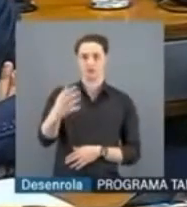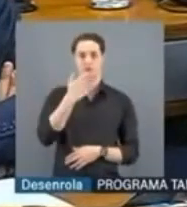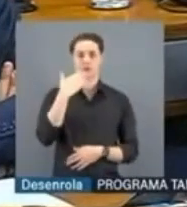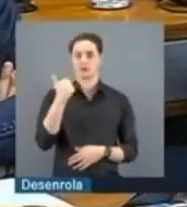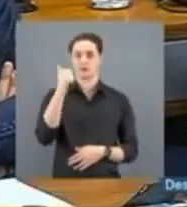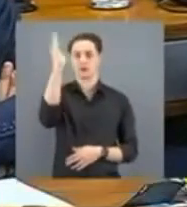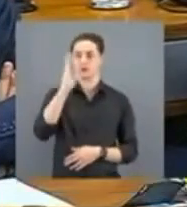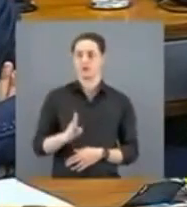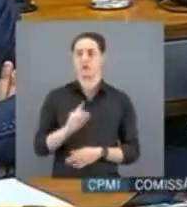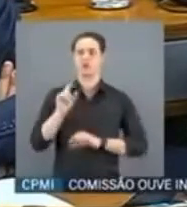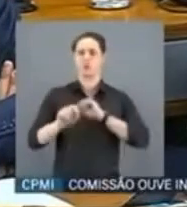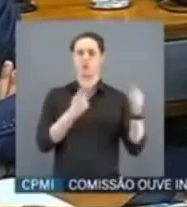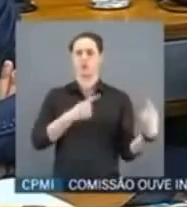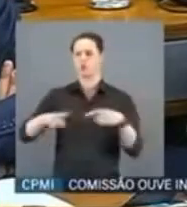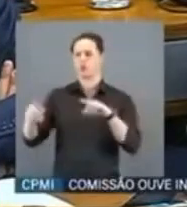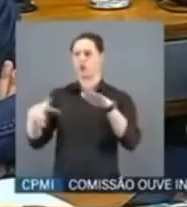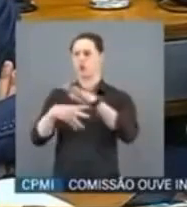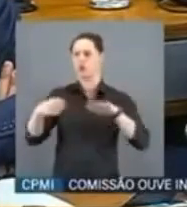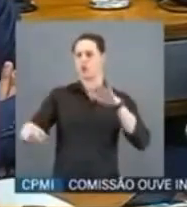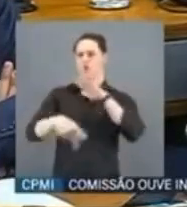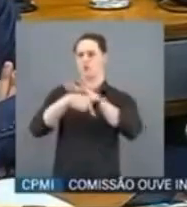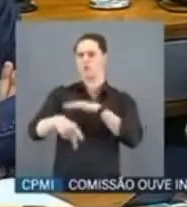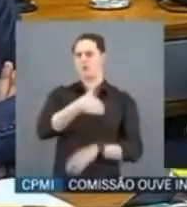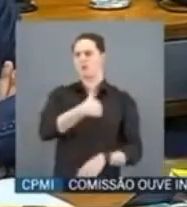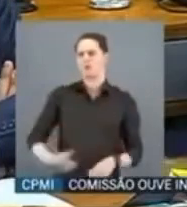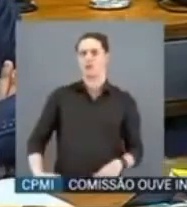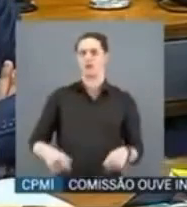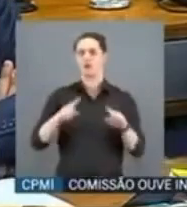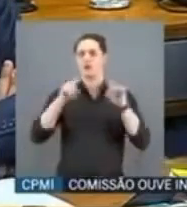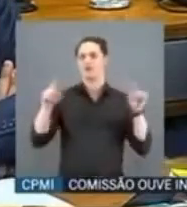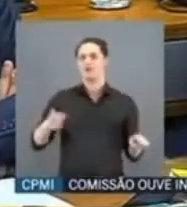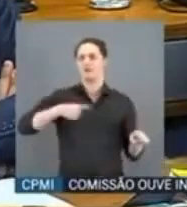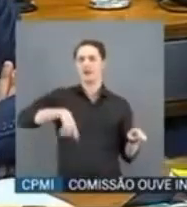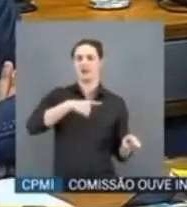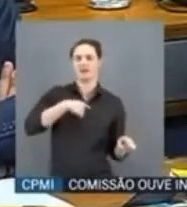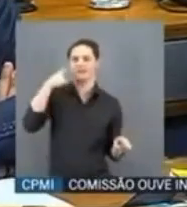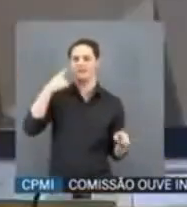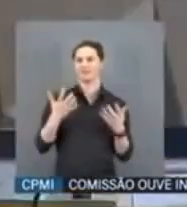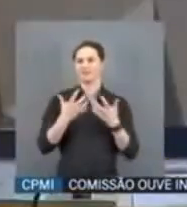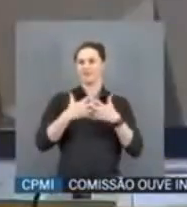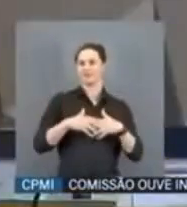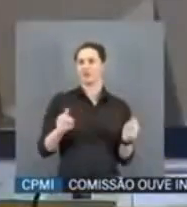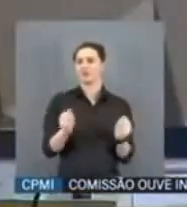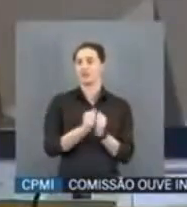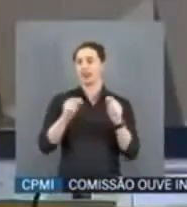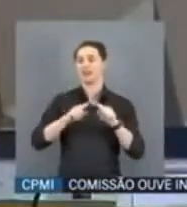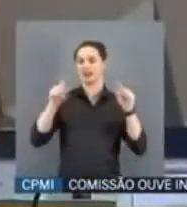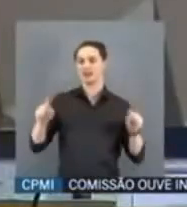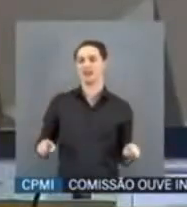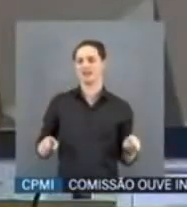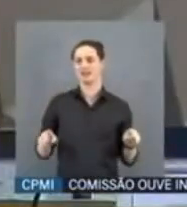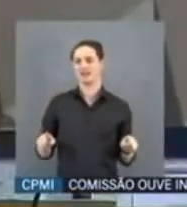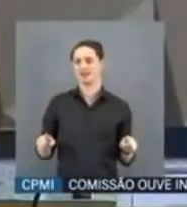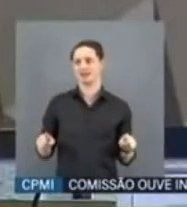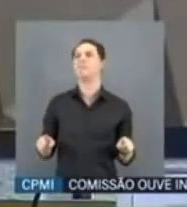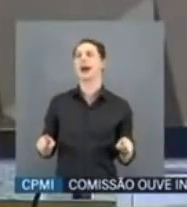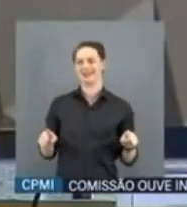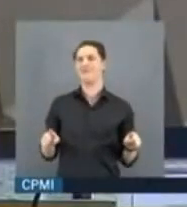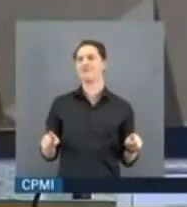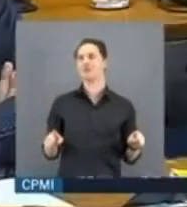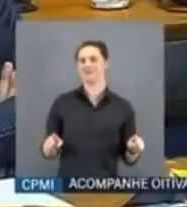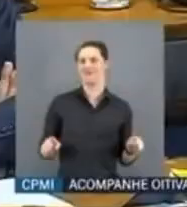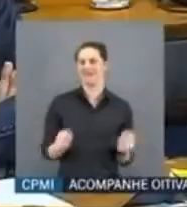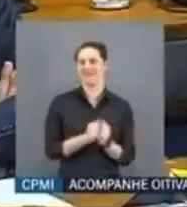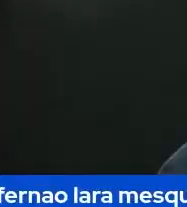inclusive, contra a roubalheira desse governo que está aqui e que nunca respeitou poder nenhum, que nunca respeitou democracia alguma. Quem são eles para